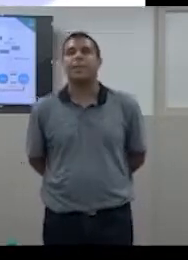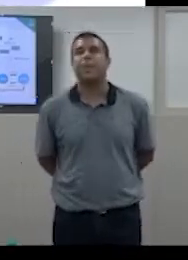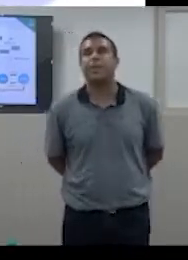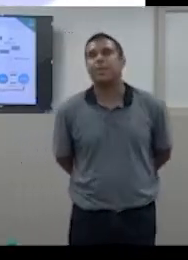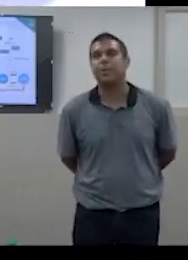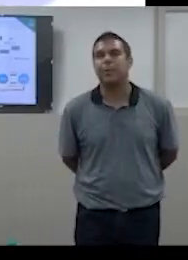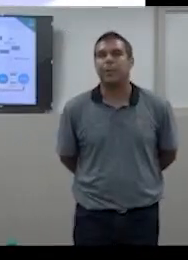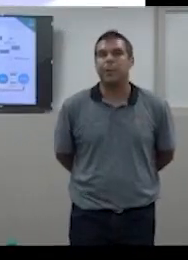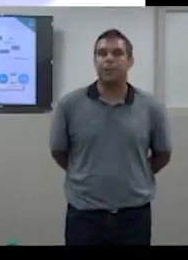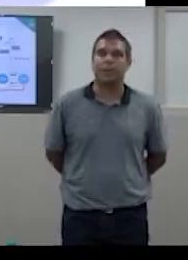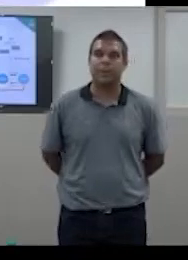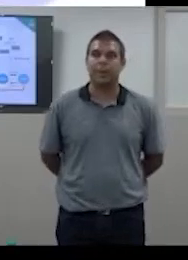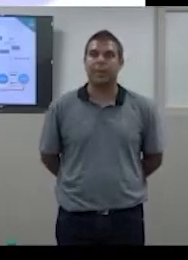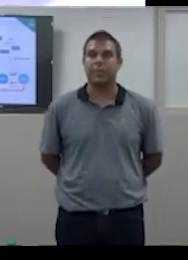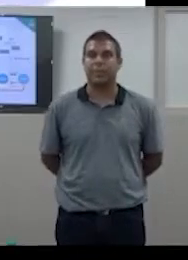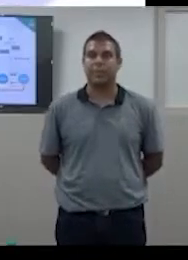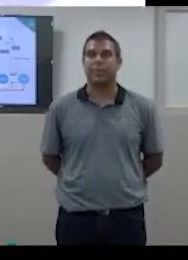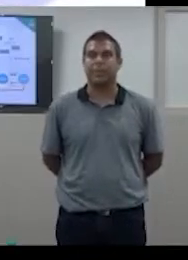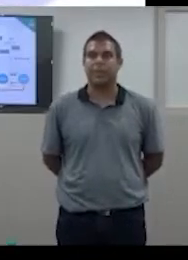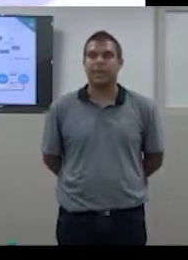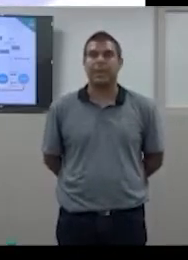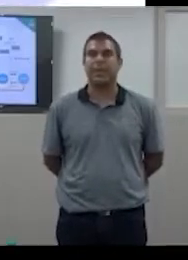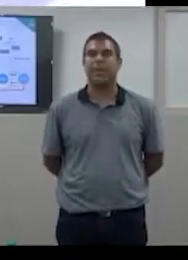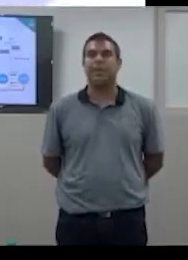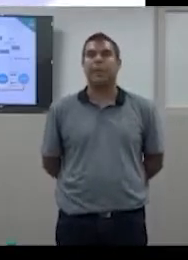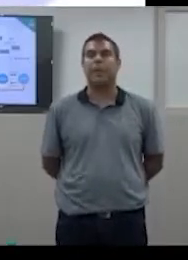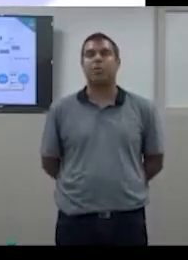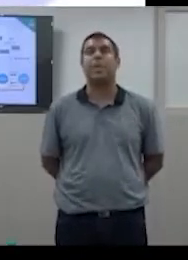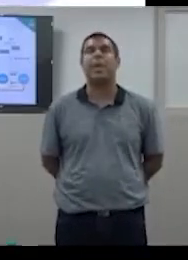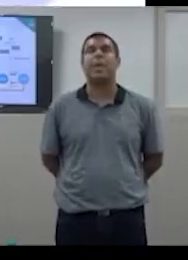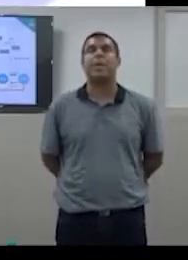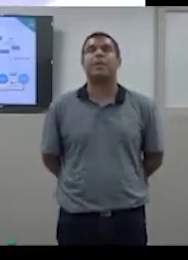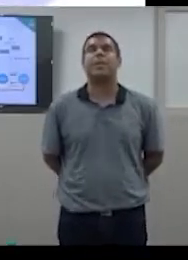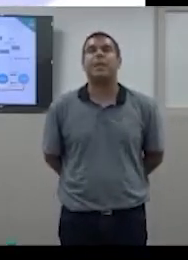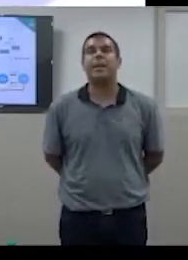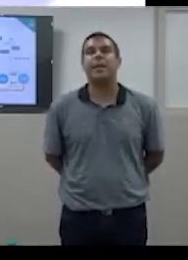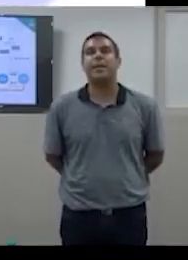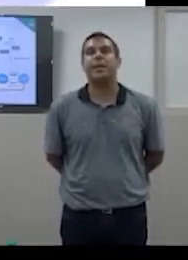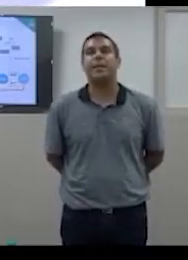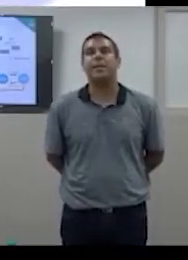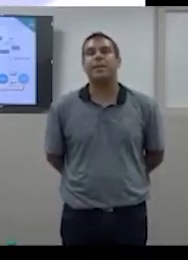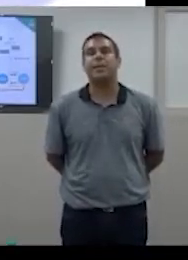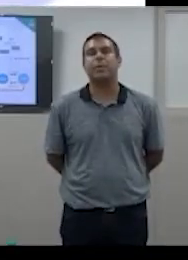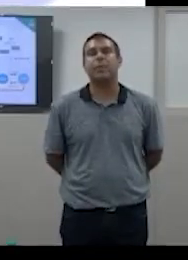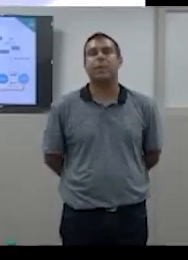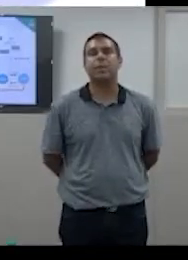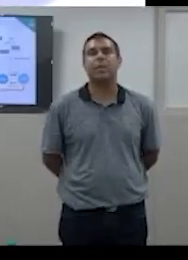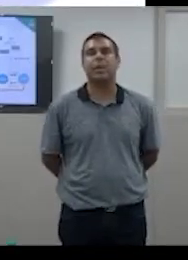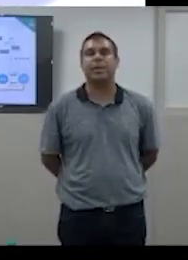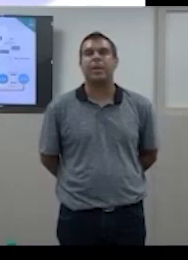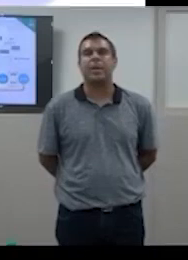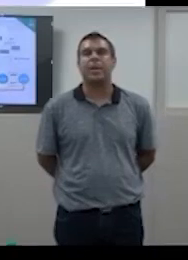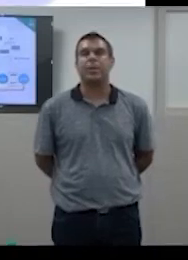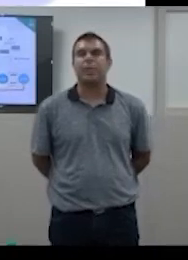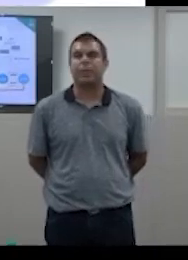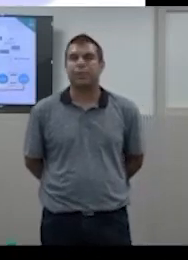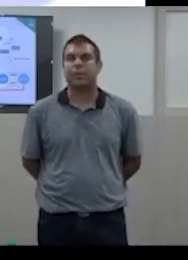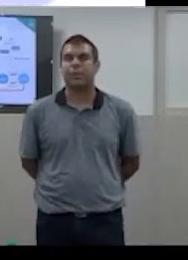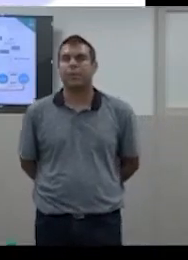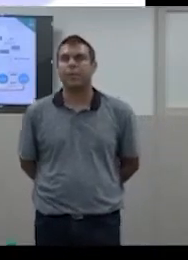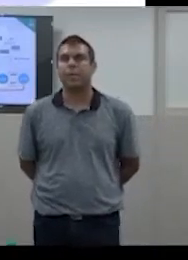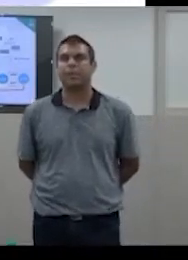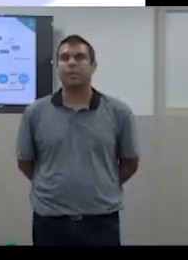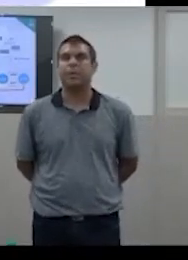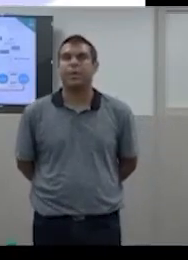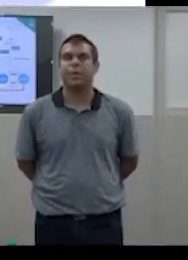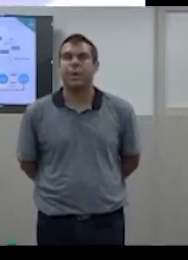princípio ali, daí depois eu vou fazer a mudança de câmera para que vocês vejam aquele gráfico de baixo. Então assim, naquele gráfico de cima ali, pessoal, o que acontece? Olha os eixos